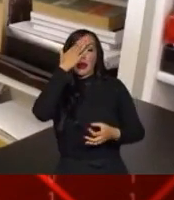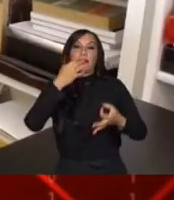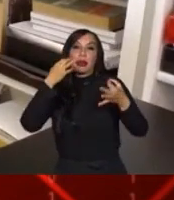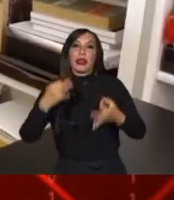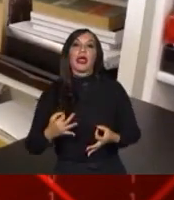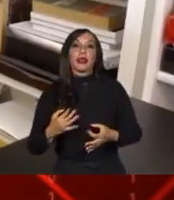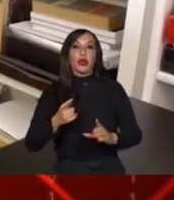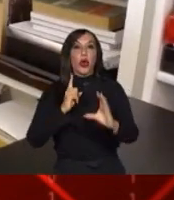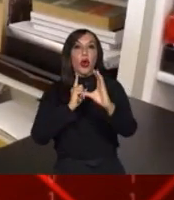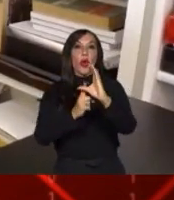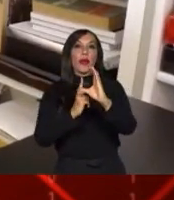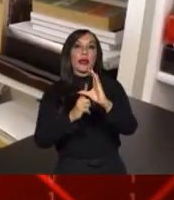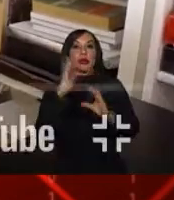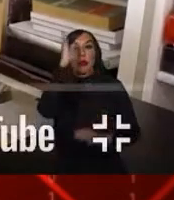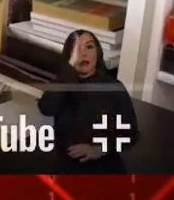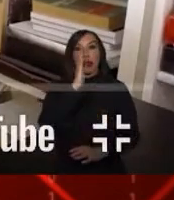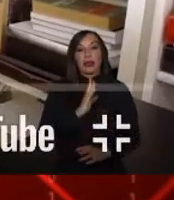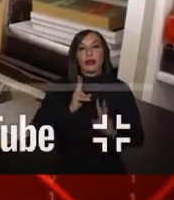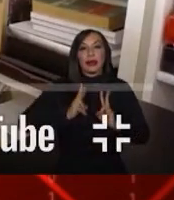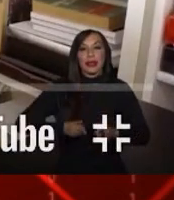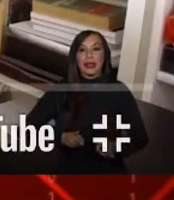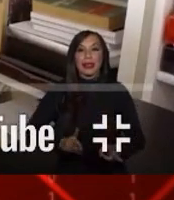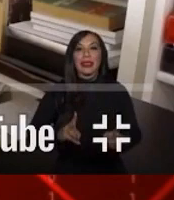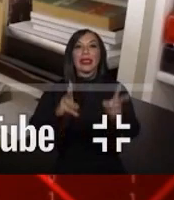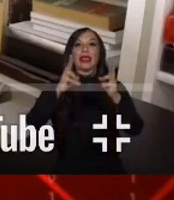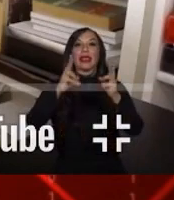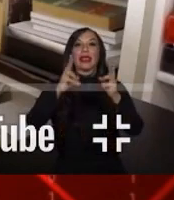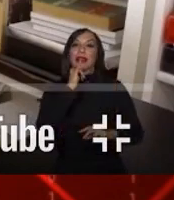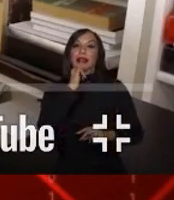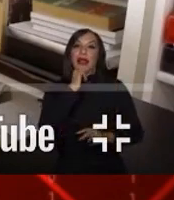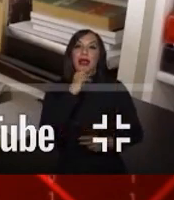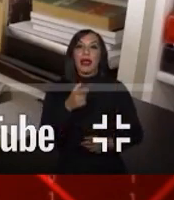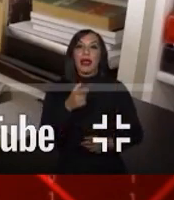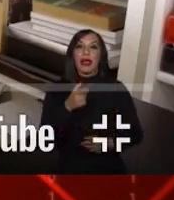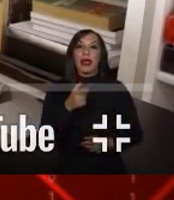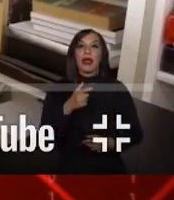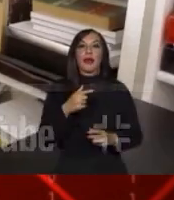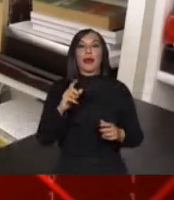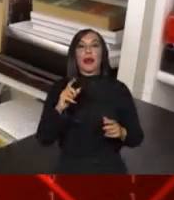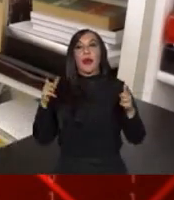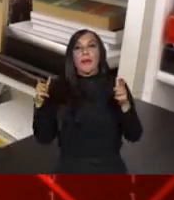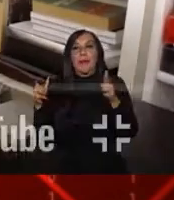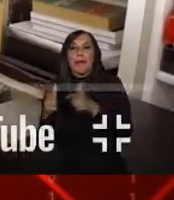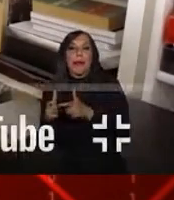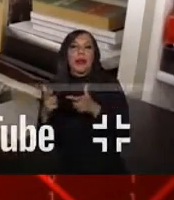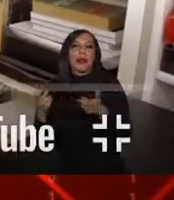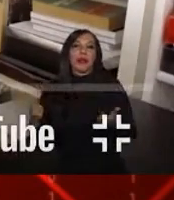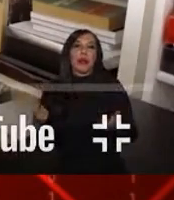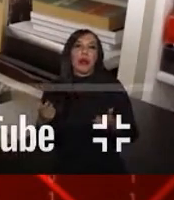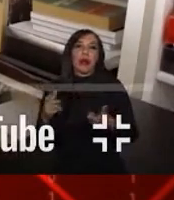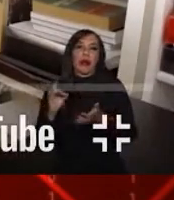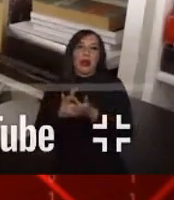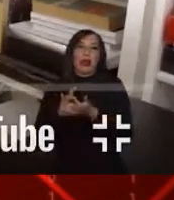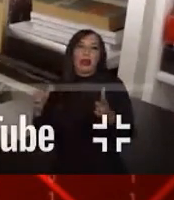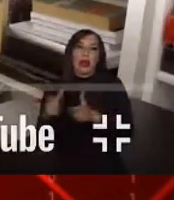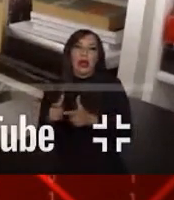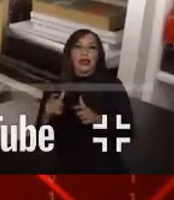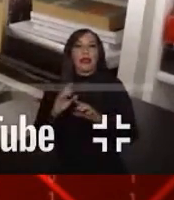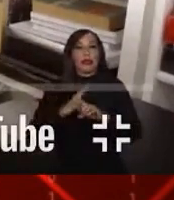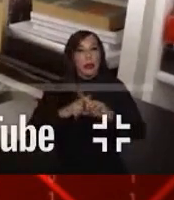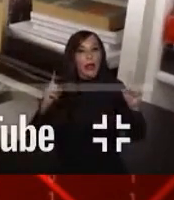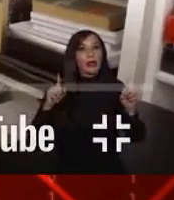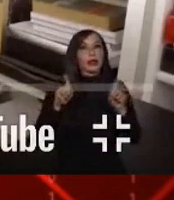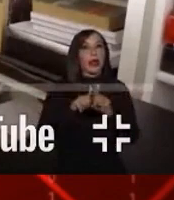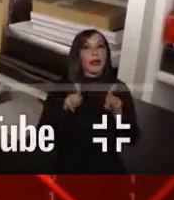concretamente é que os comunistas no Brasil sempre tiveram uma expressão eleitoral mínima, quase insignificante, isso sem